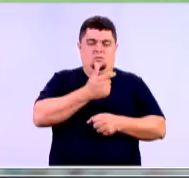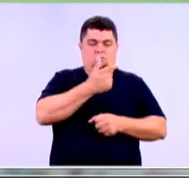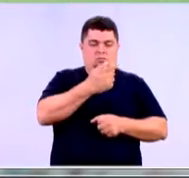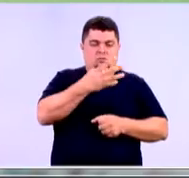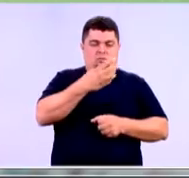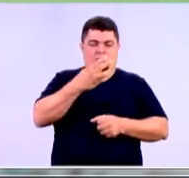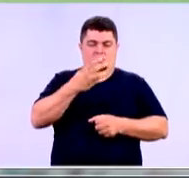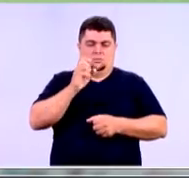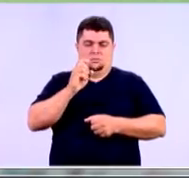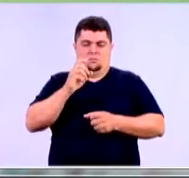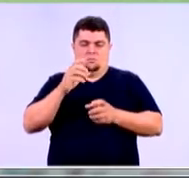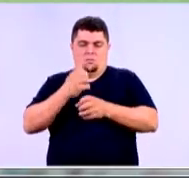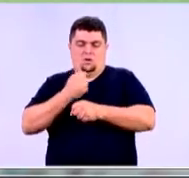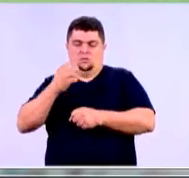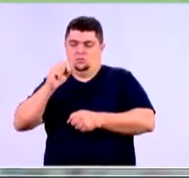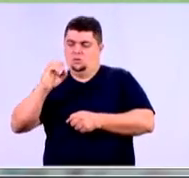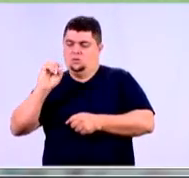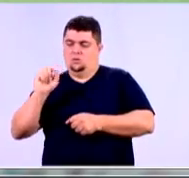243 mais 80 mil?